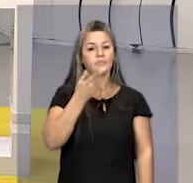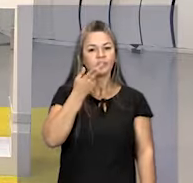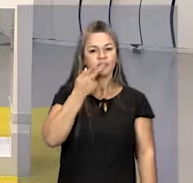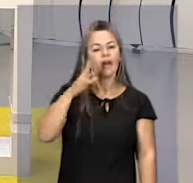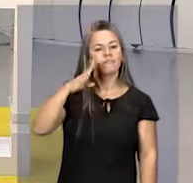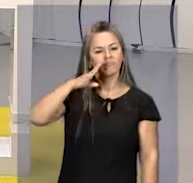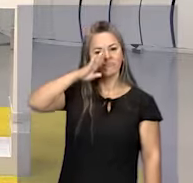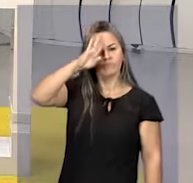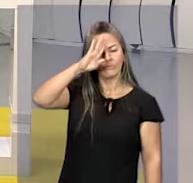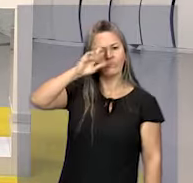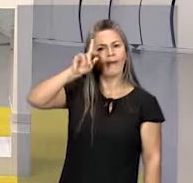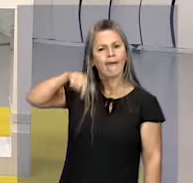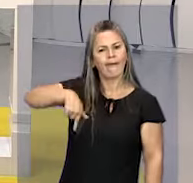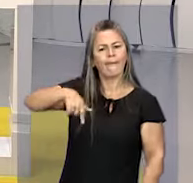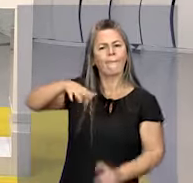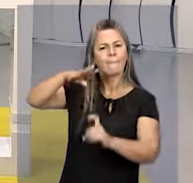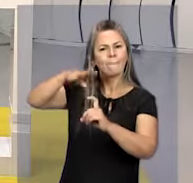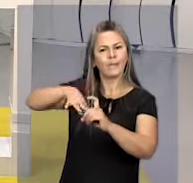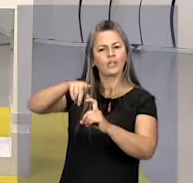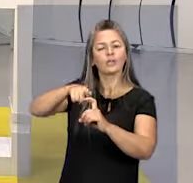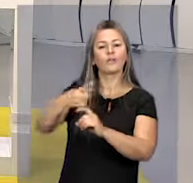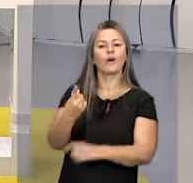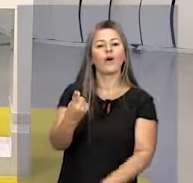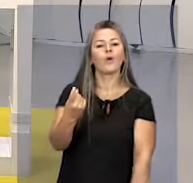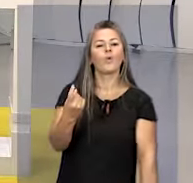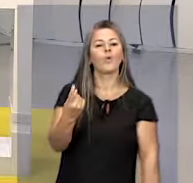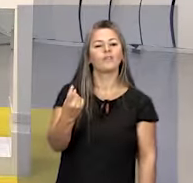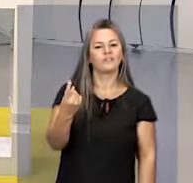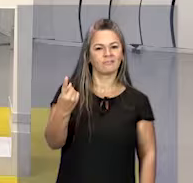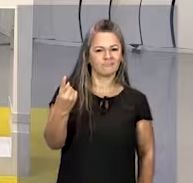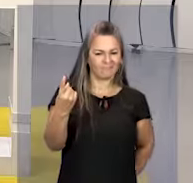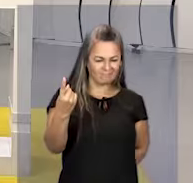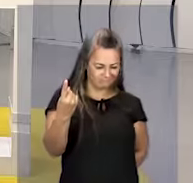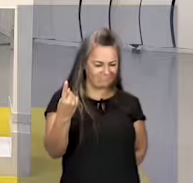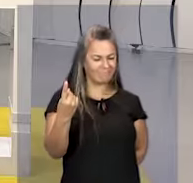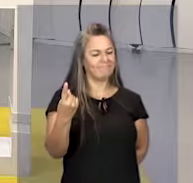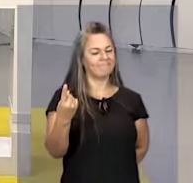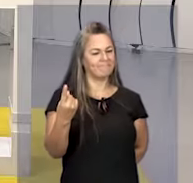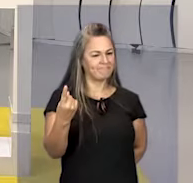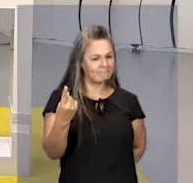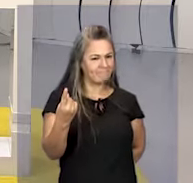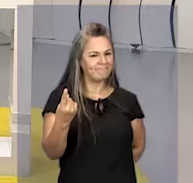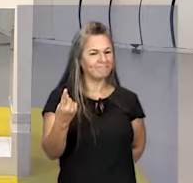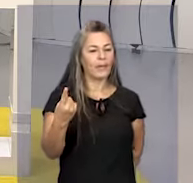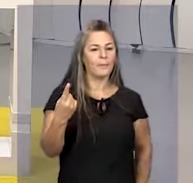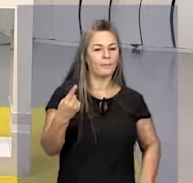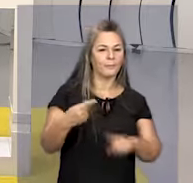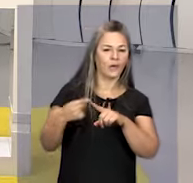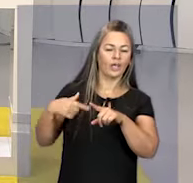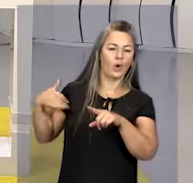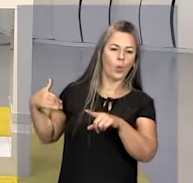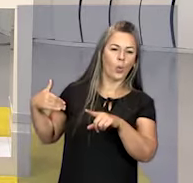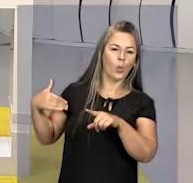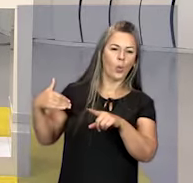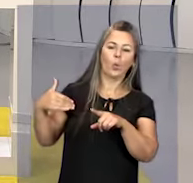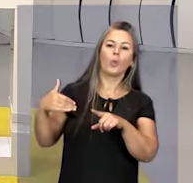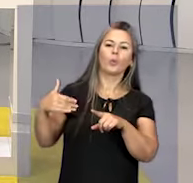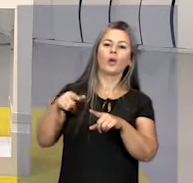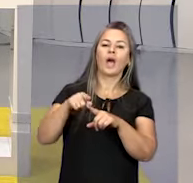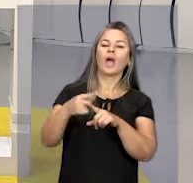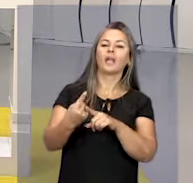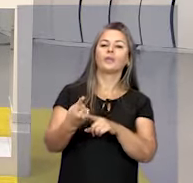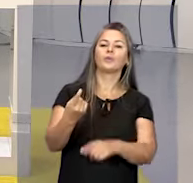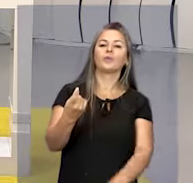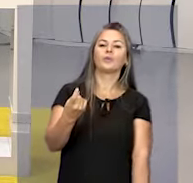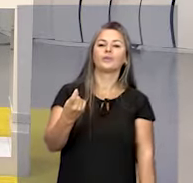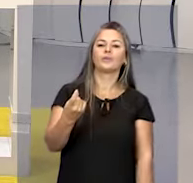um mito porque consideram que ele é uma pessoa única e que ao longo da história não teve outro semelhante. E por isso chamam ele